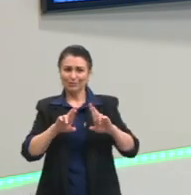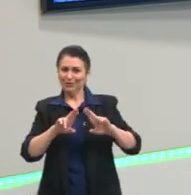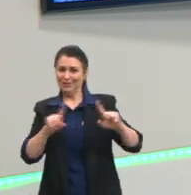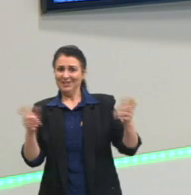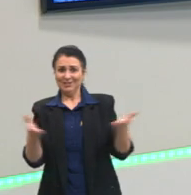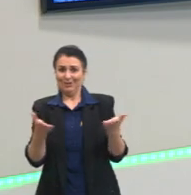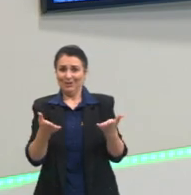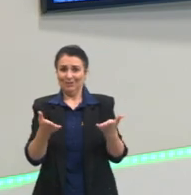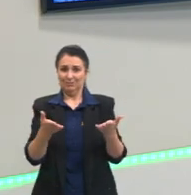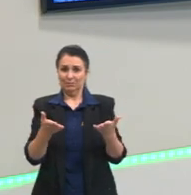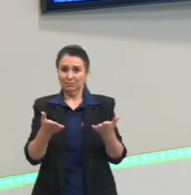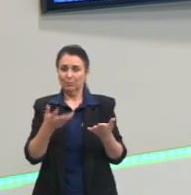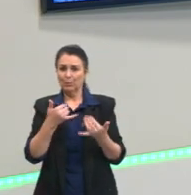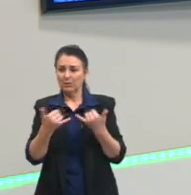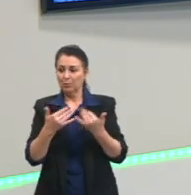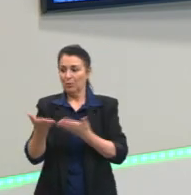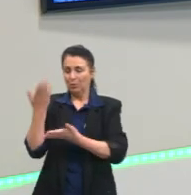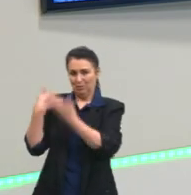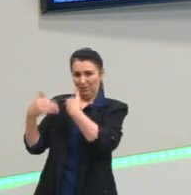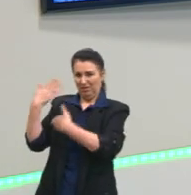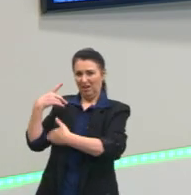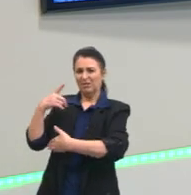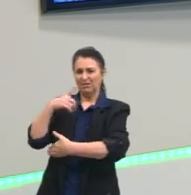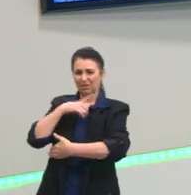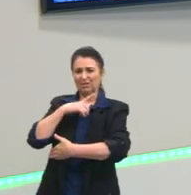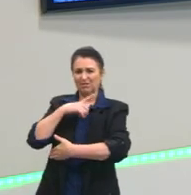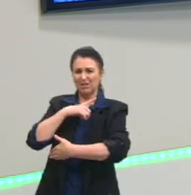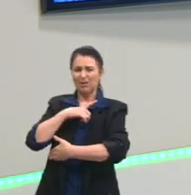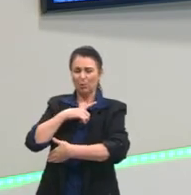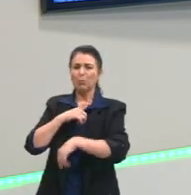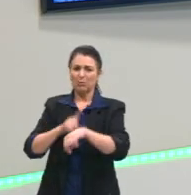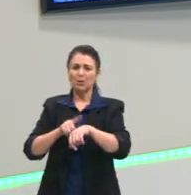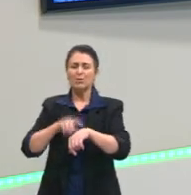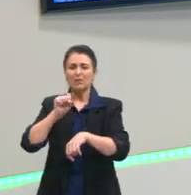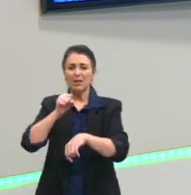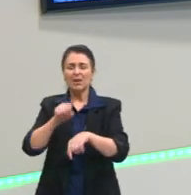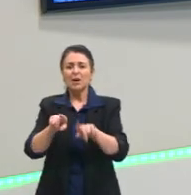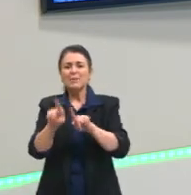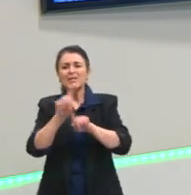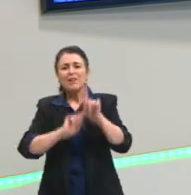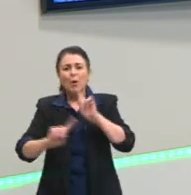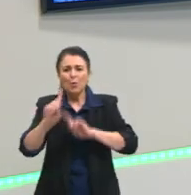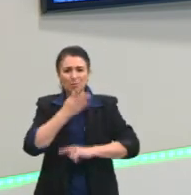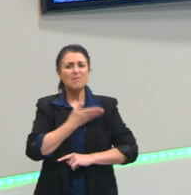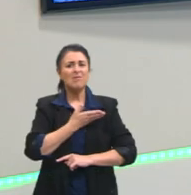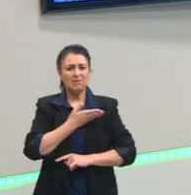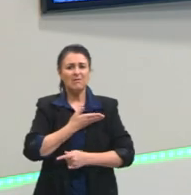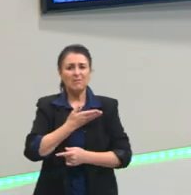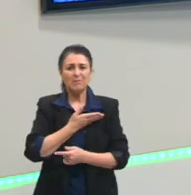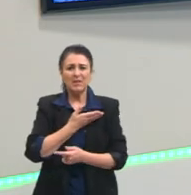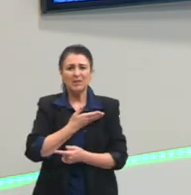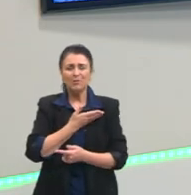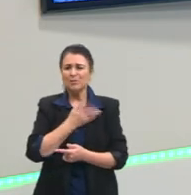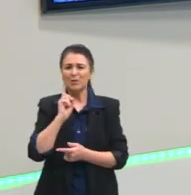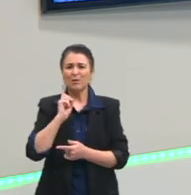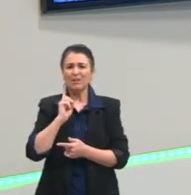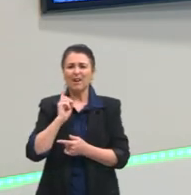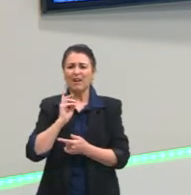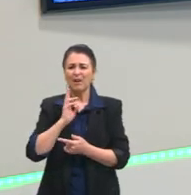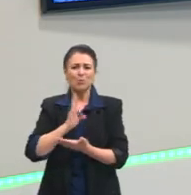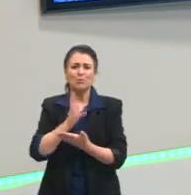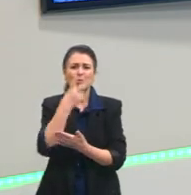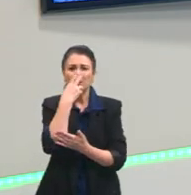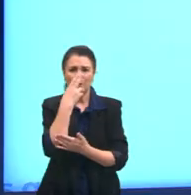observado isso né em algum assim que não é regra por favor né Mas algumas amizades não fluem como aconteceu no passado porque